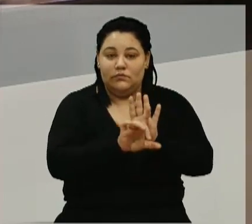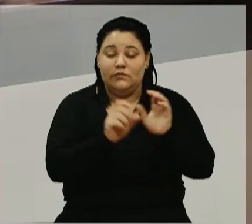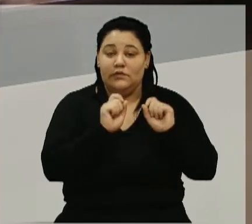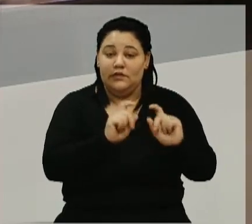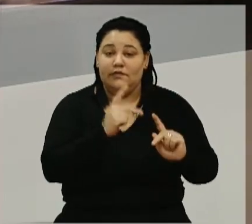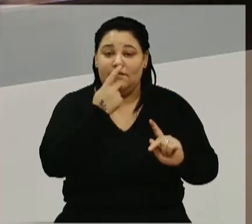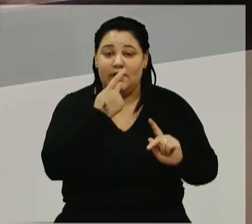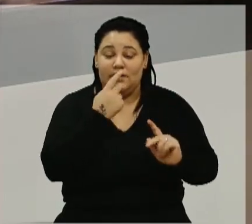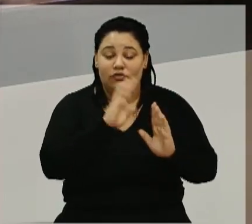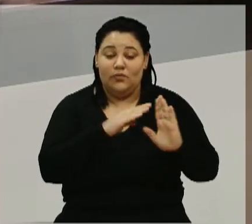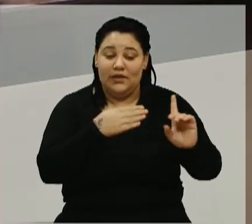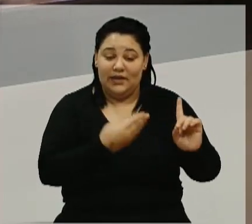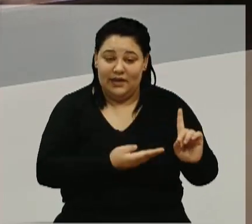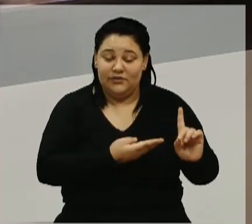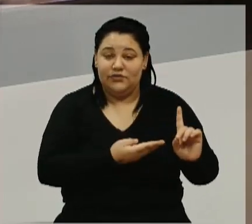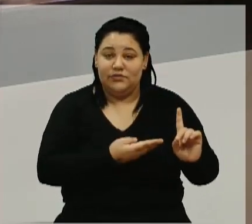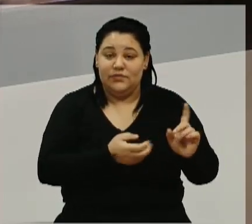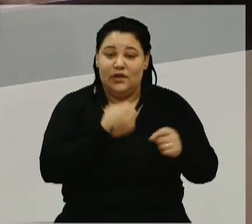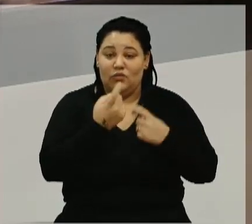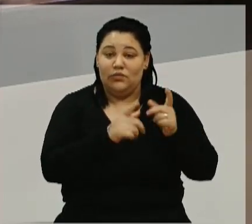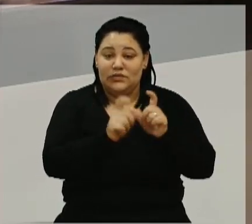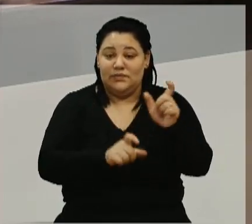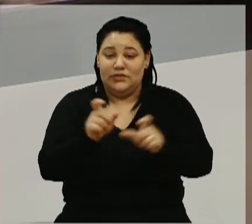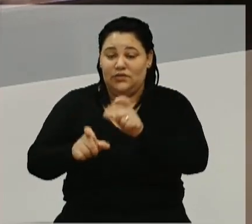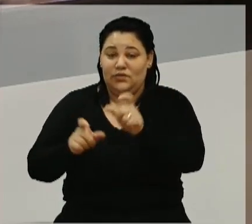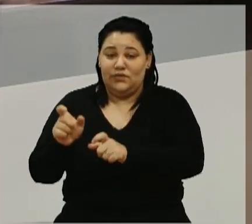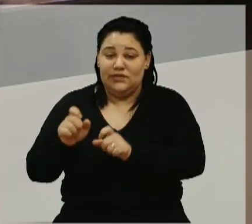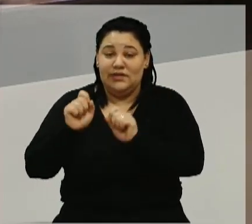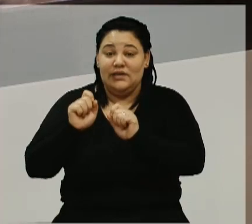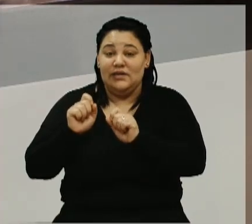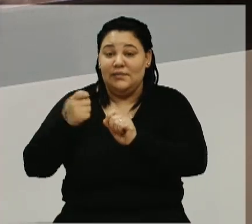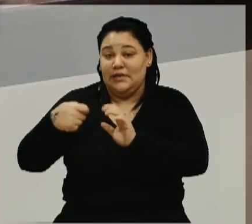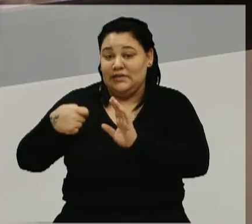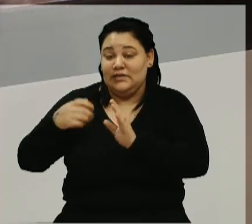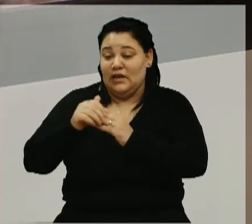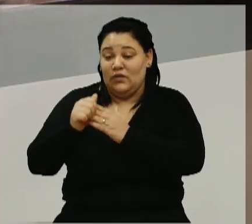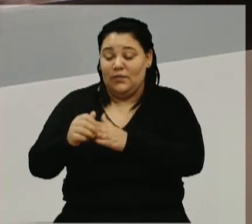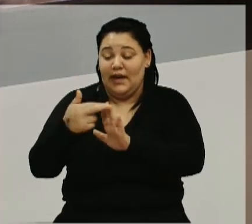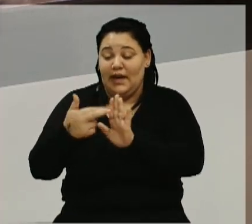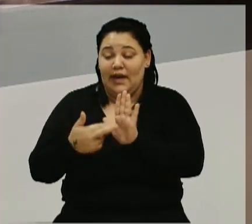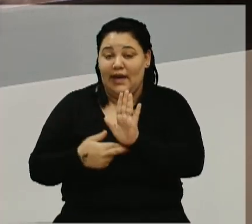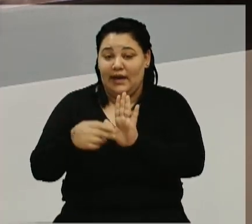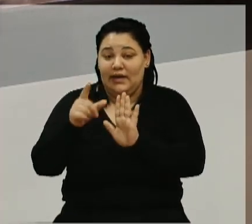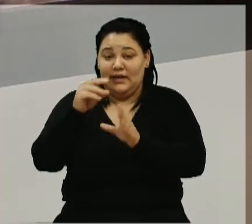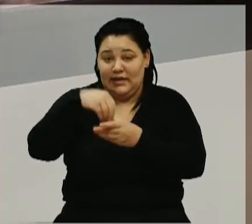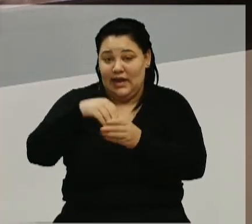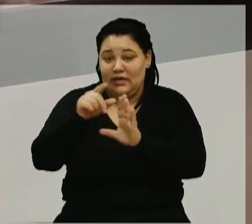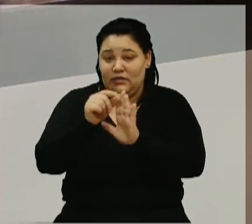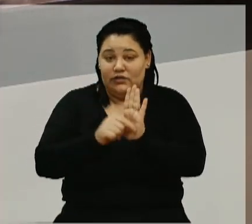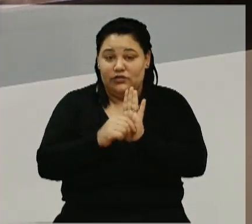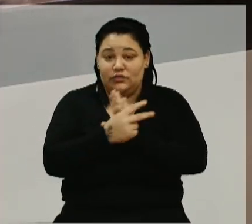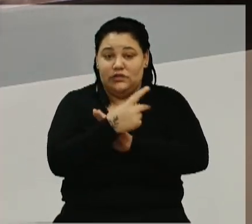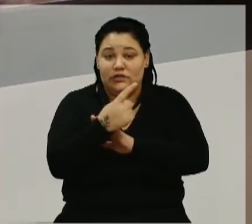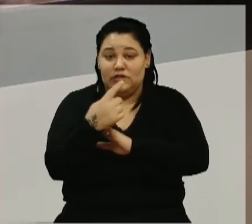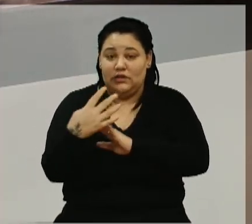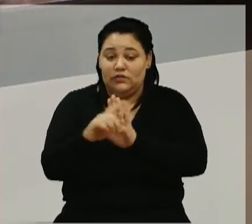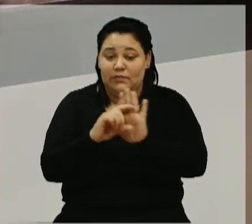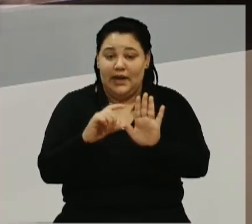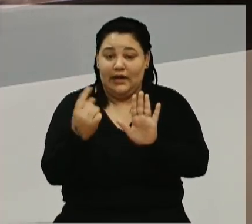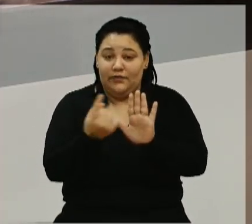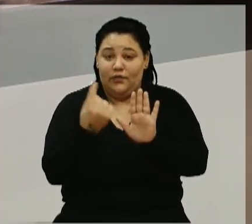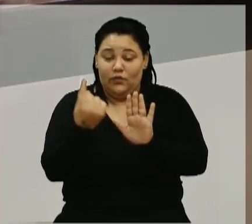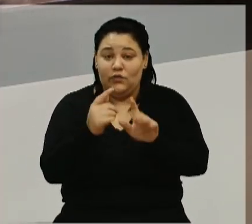títulos honoríficos os previstos no regimento interno, artigo 214, parágrafo